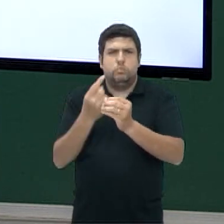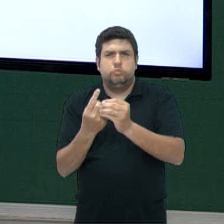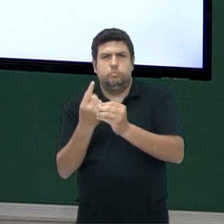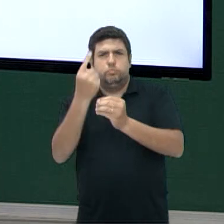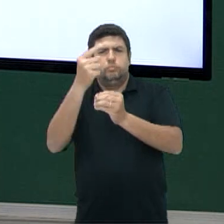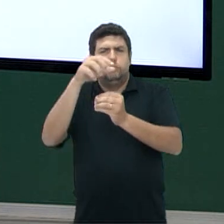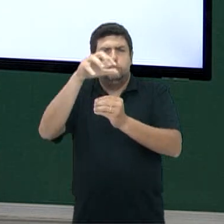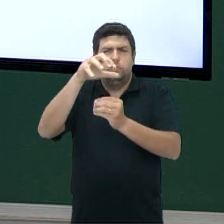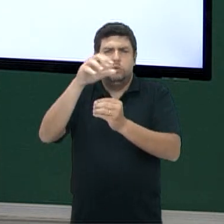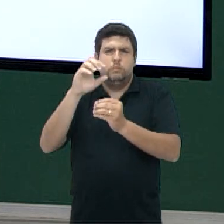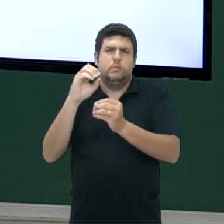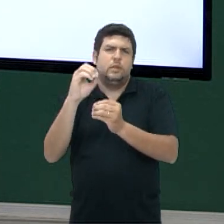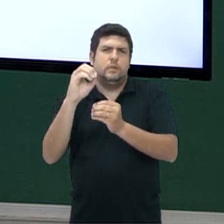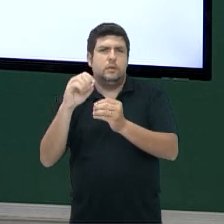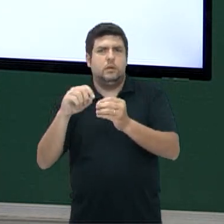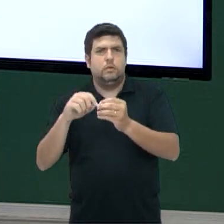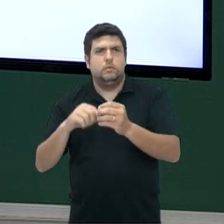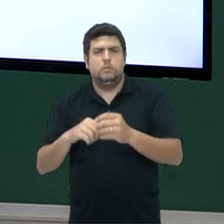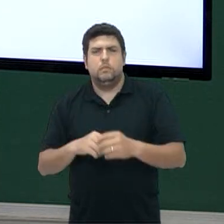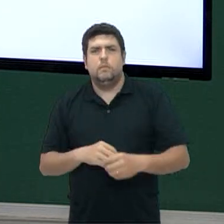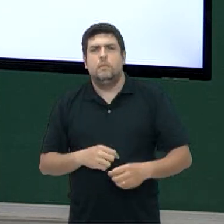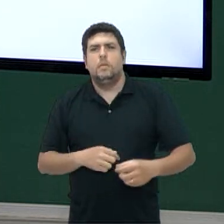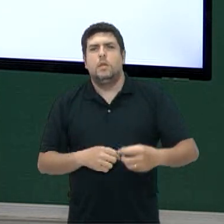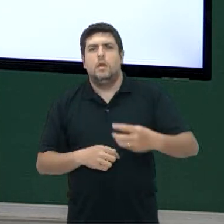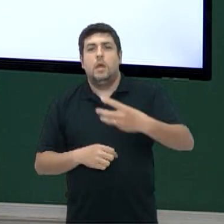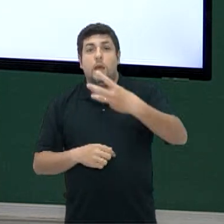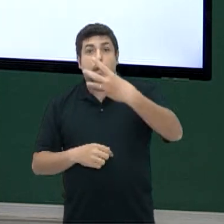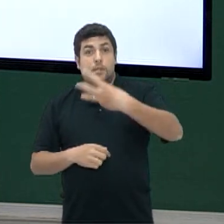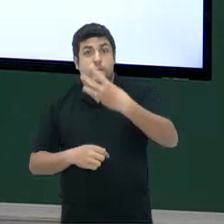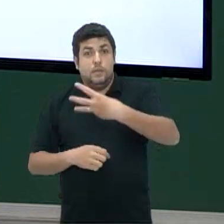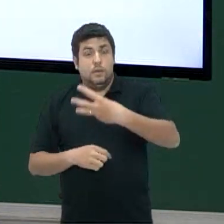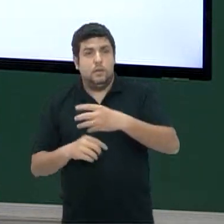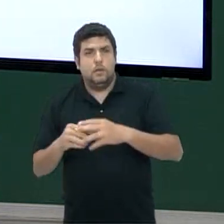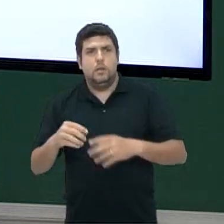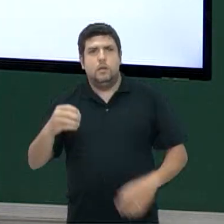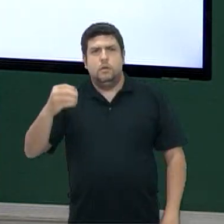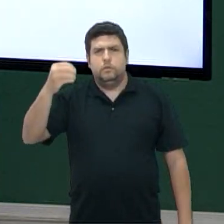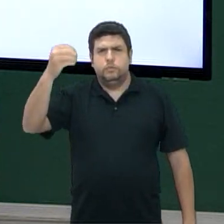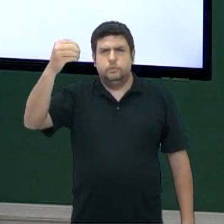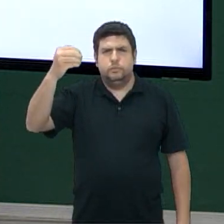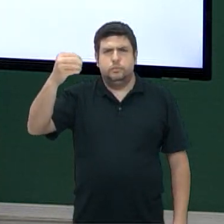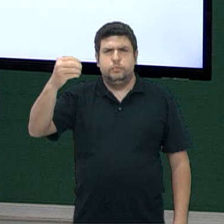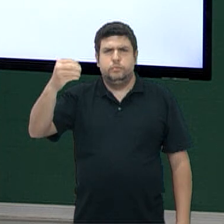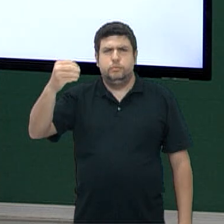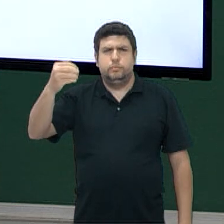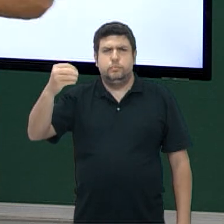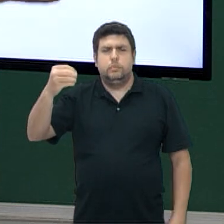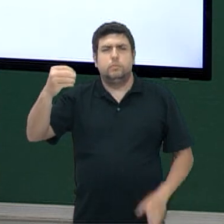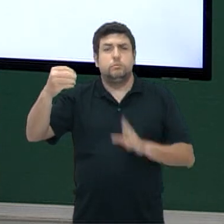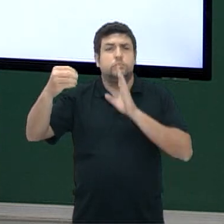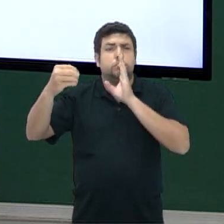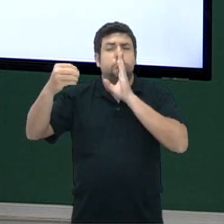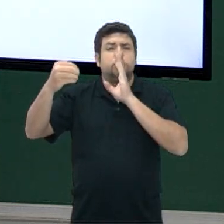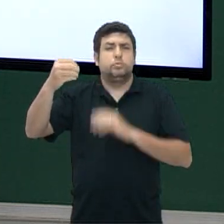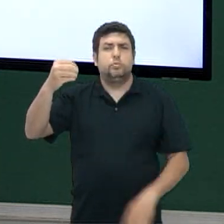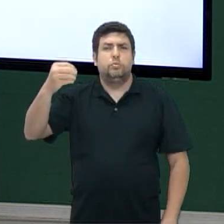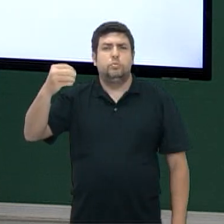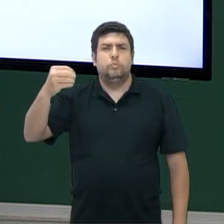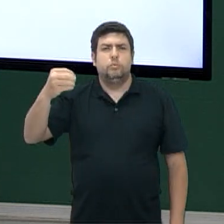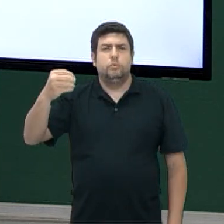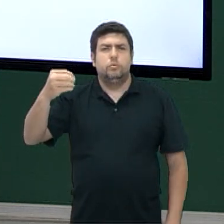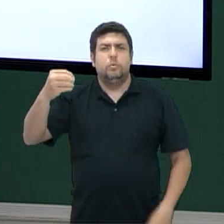nula. E aqui, uma situação de 2 forças atuando, só que a resultante é nula. Então, aqui você teria o chamado